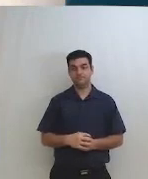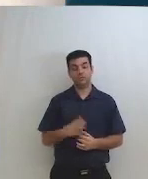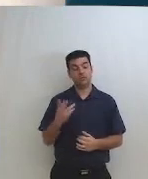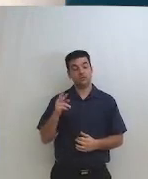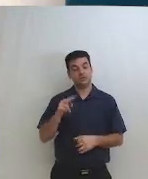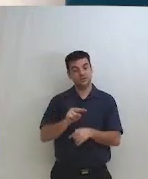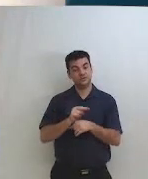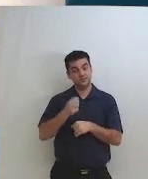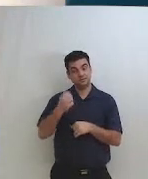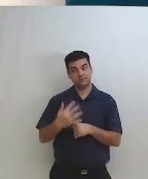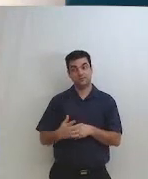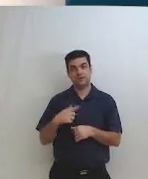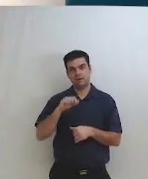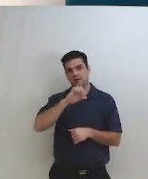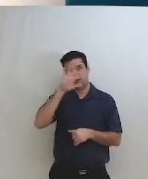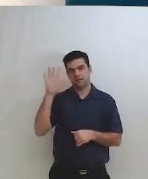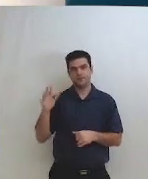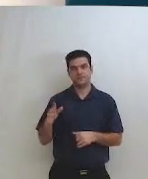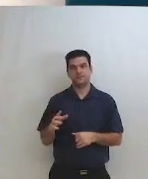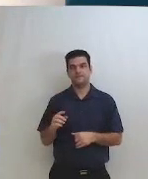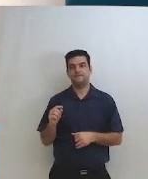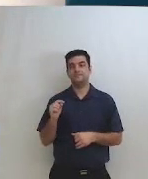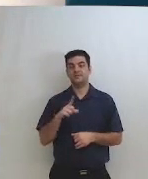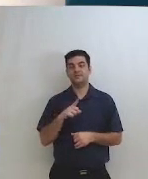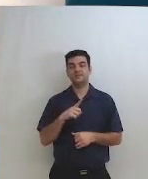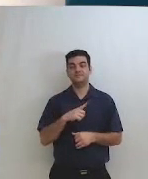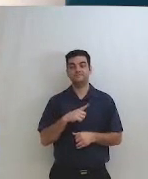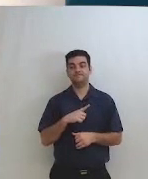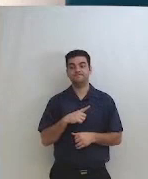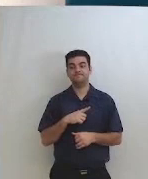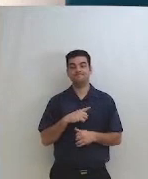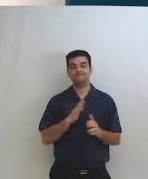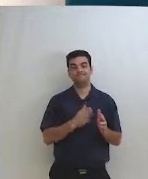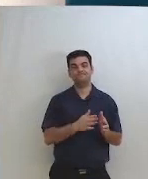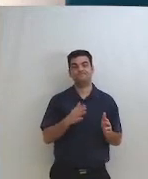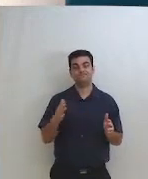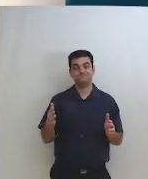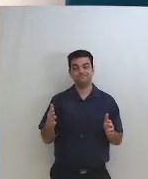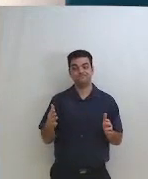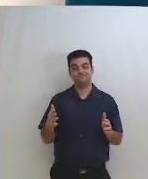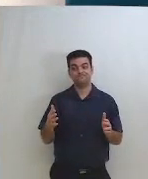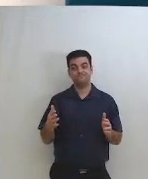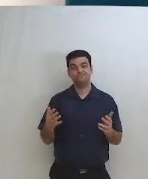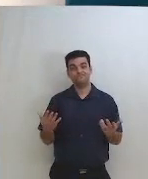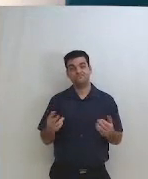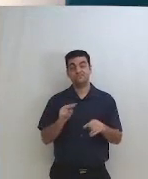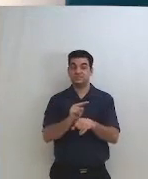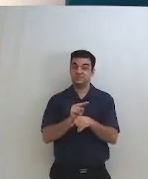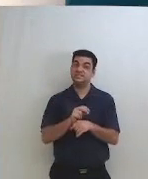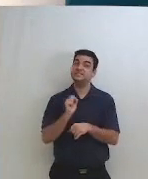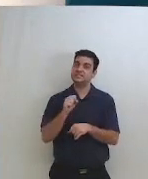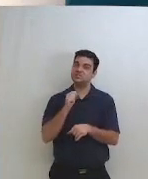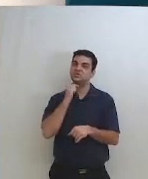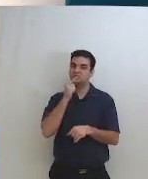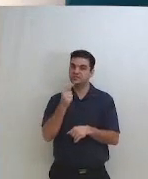claro a existência, a defesa traz a existência de dúvidas na cadeia